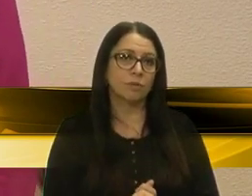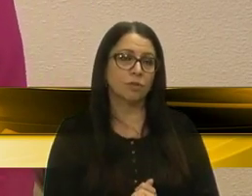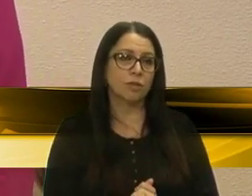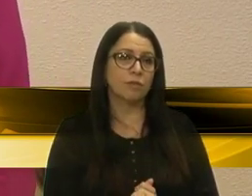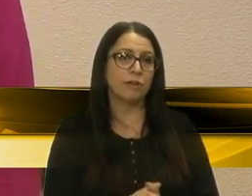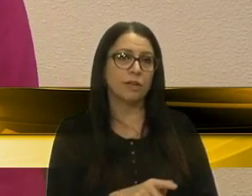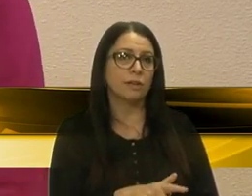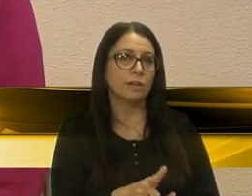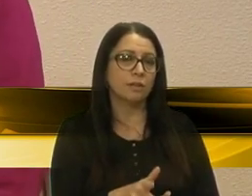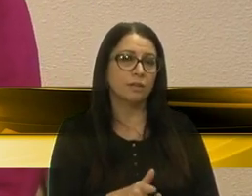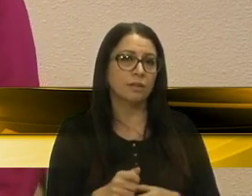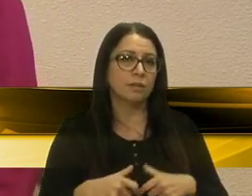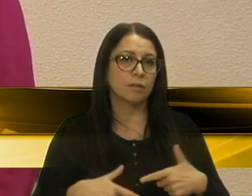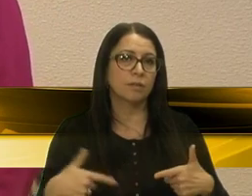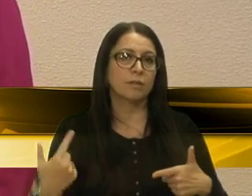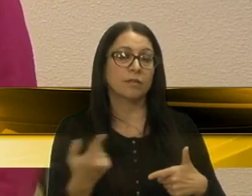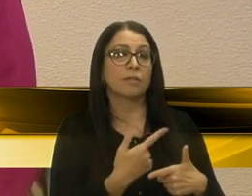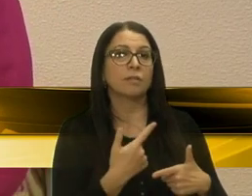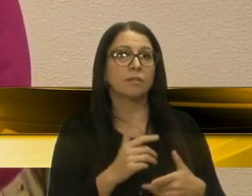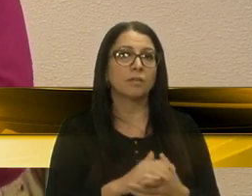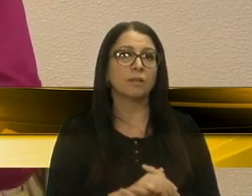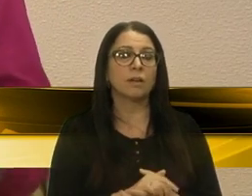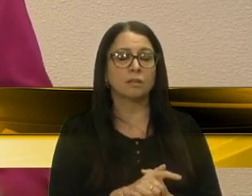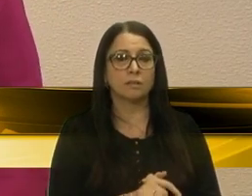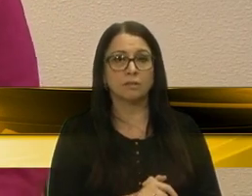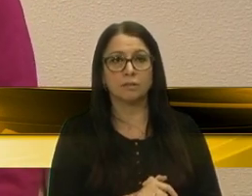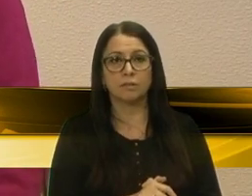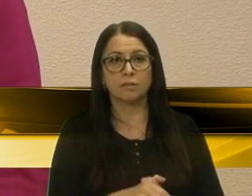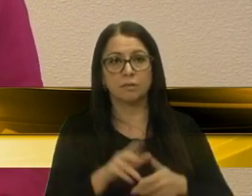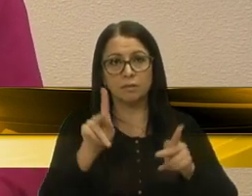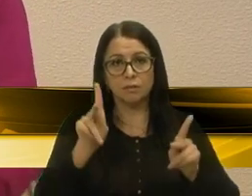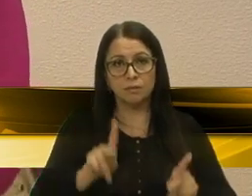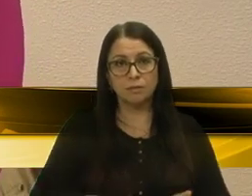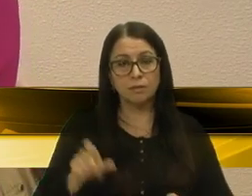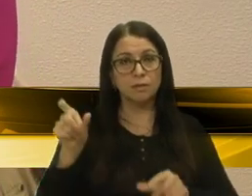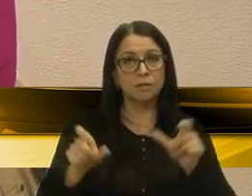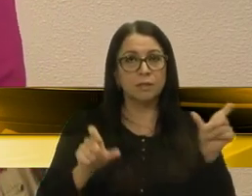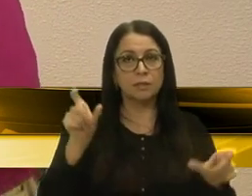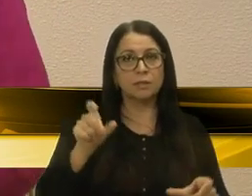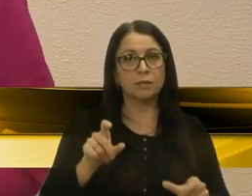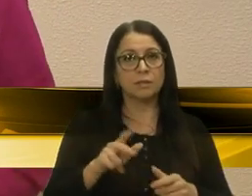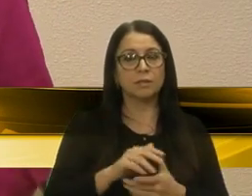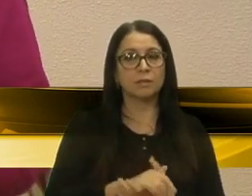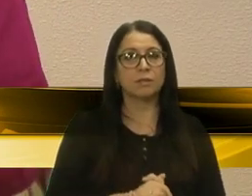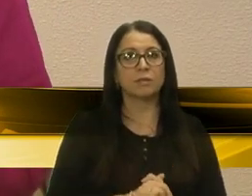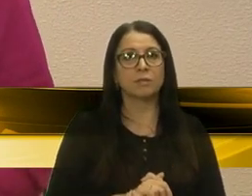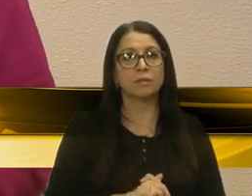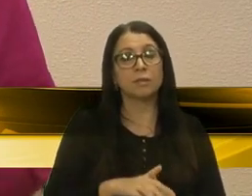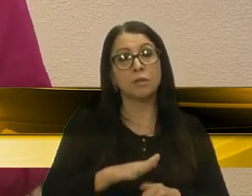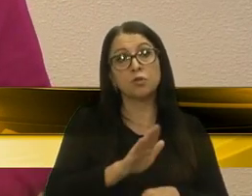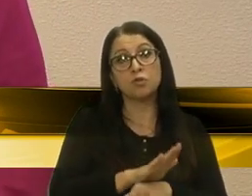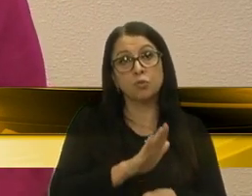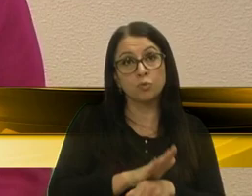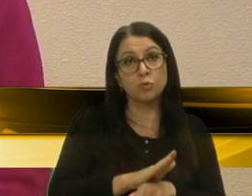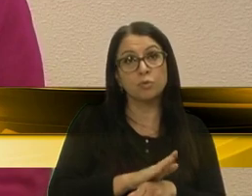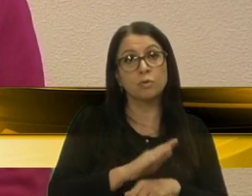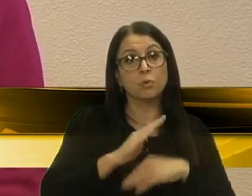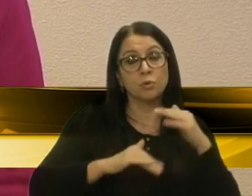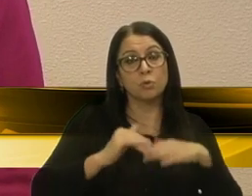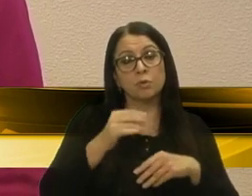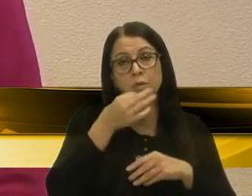ações do nível delas elas perenizam as pessoas que até pelo relato ajudam e ajudar a construir